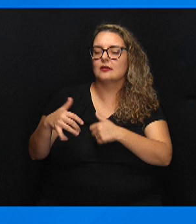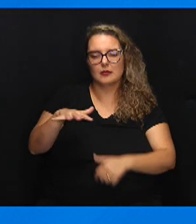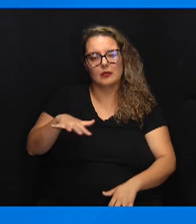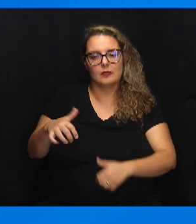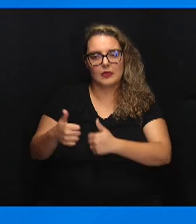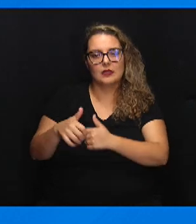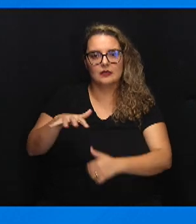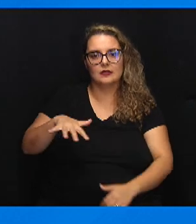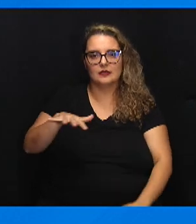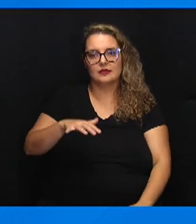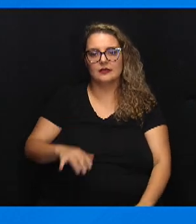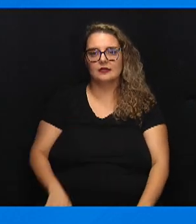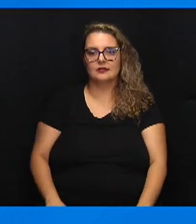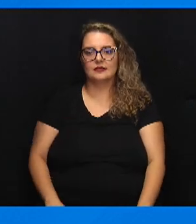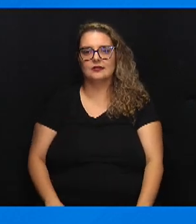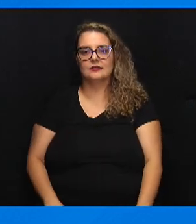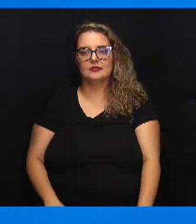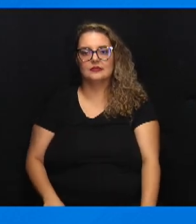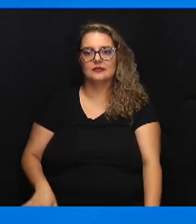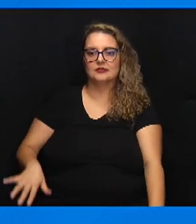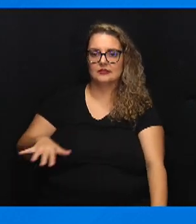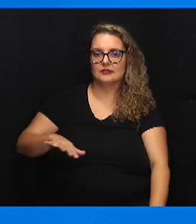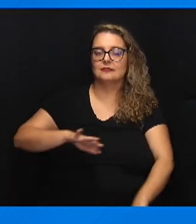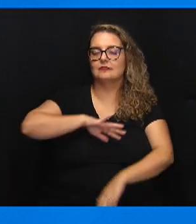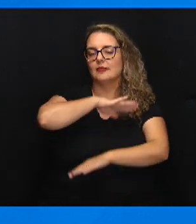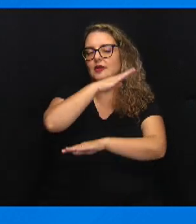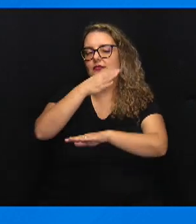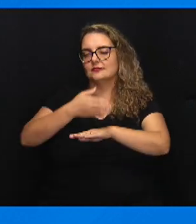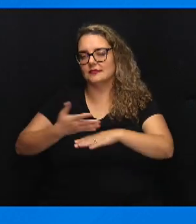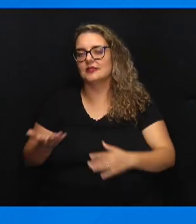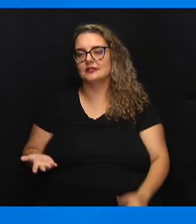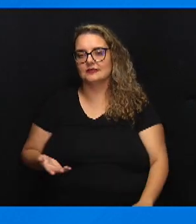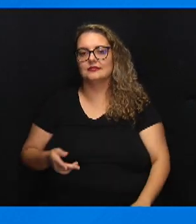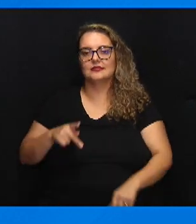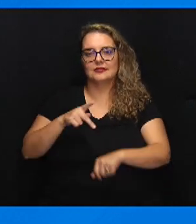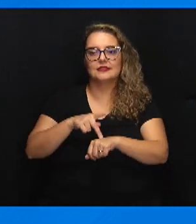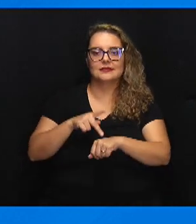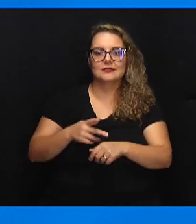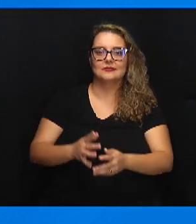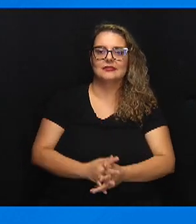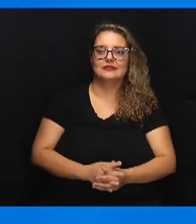Tá. Naquelas montanhas ali, naquelas pedras.